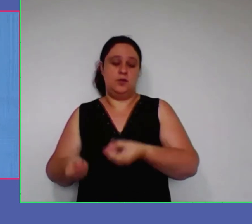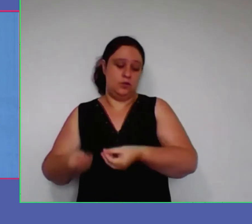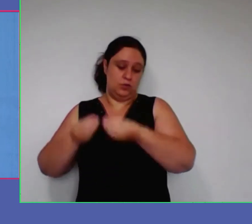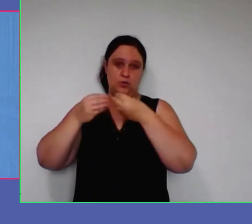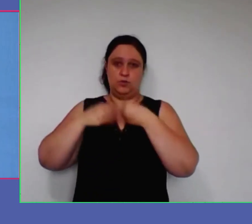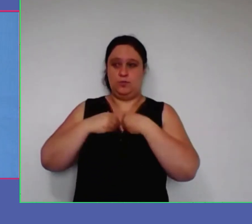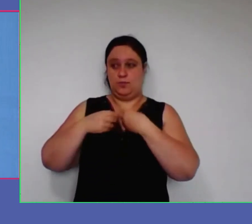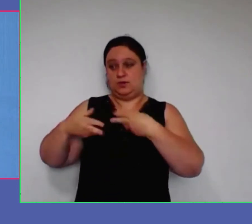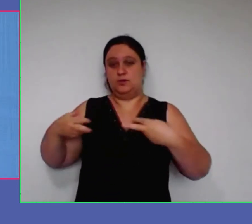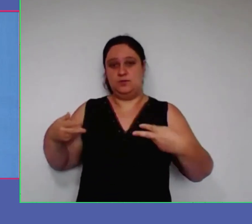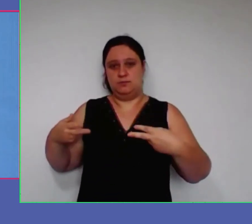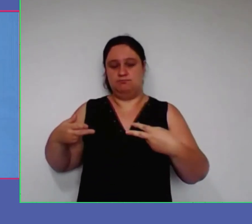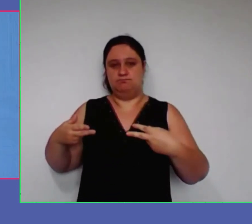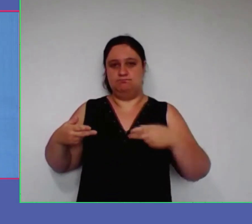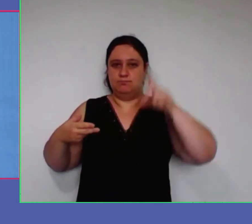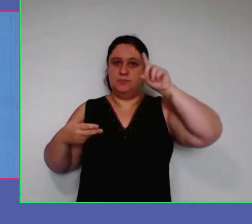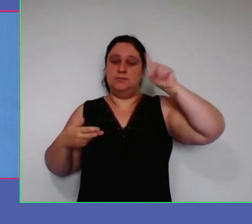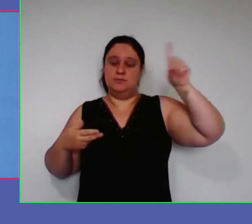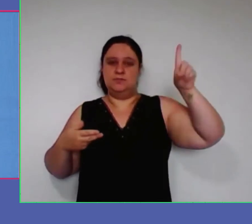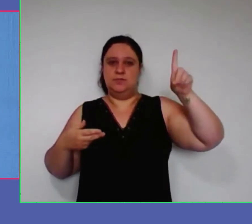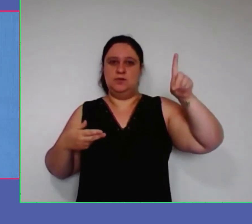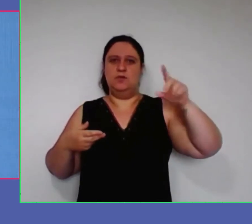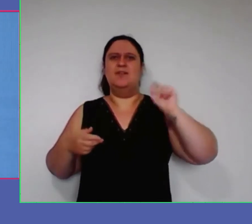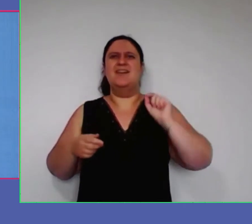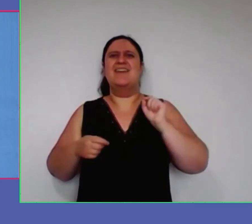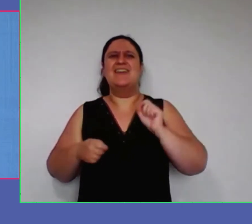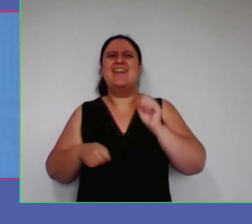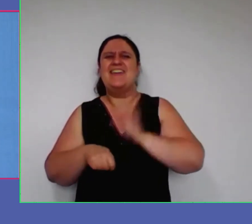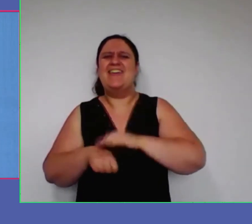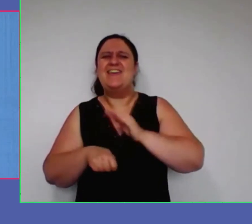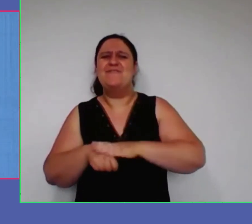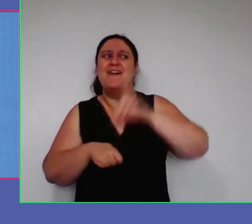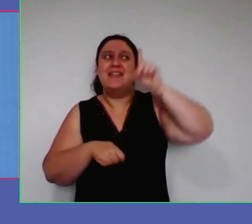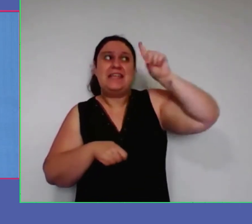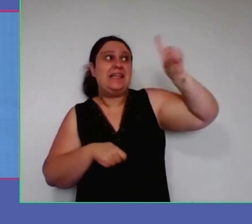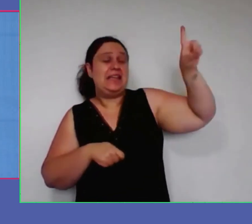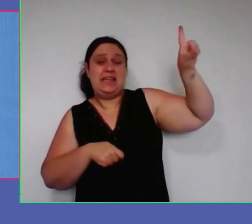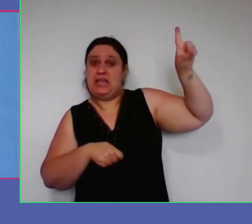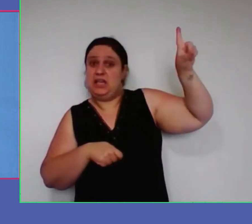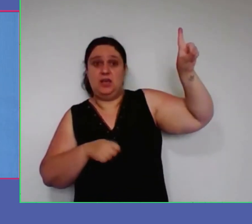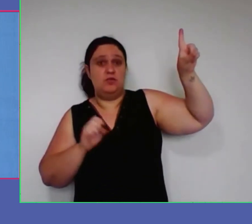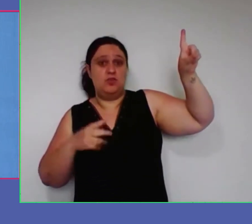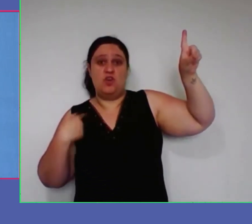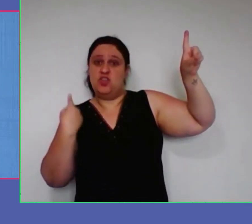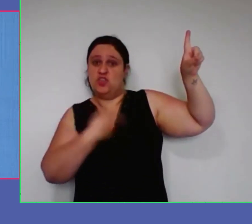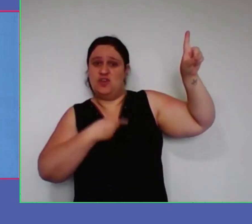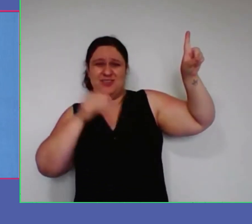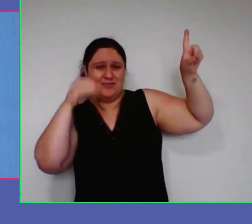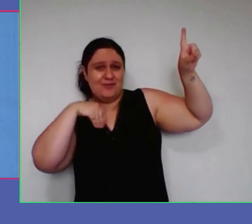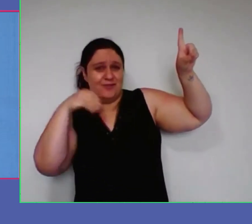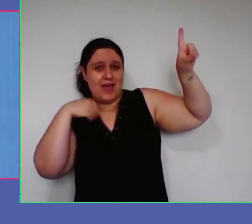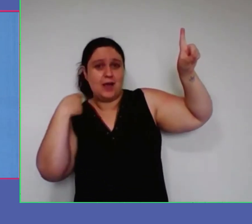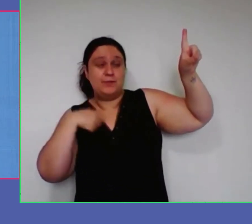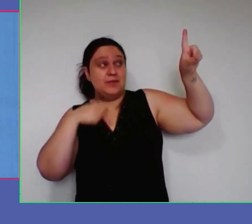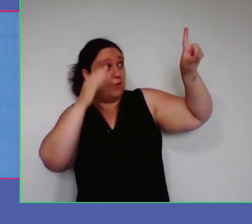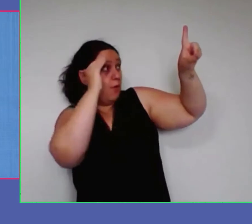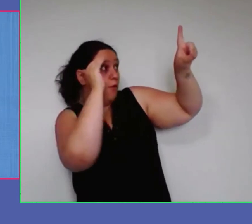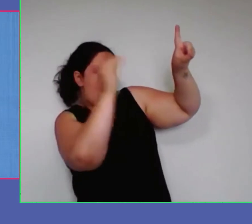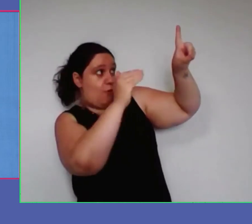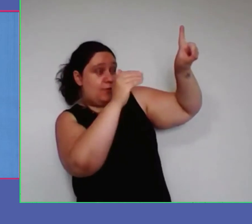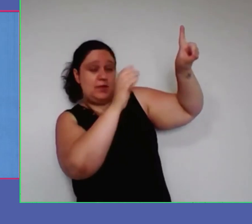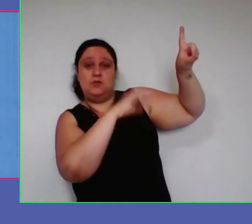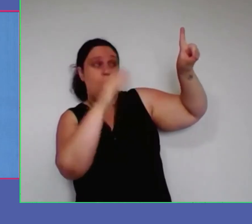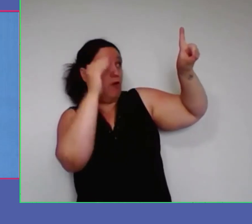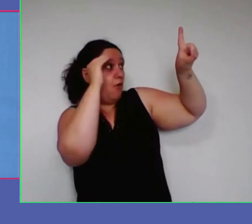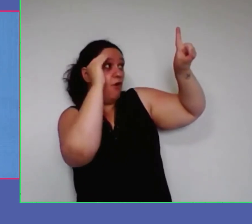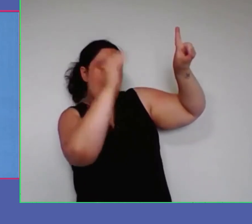Deus. Irmãos, nós temos pouca força para fazer a obra. Cabe a nós somente ser obedientes à palavra. Quando